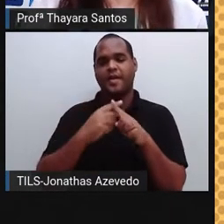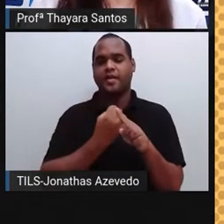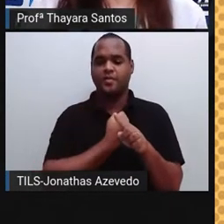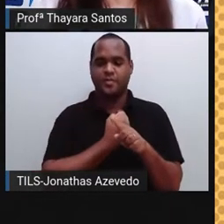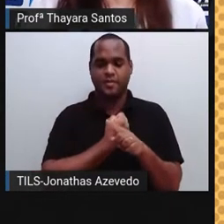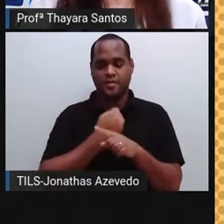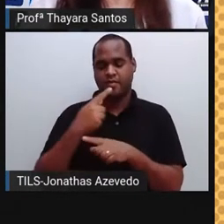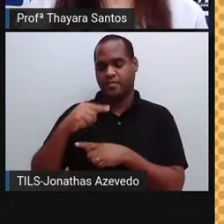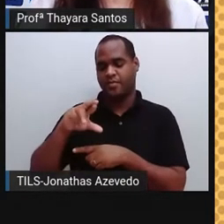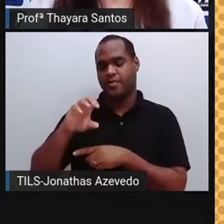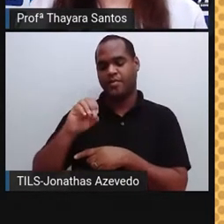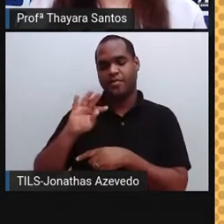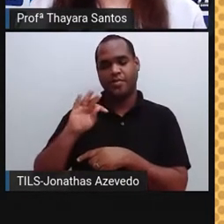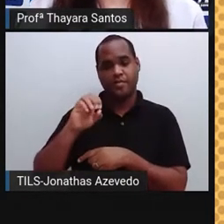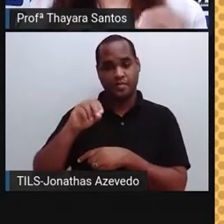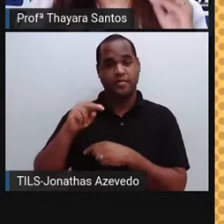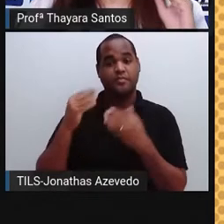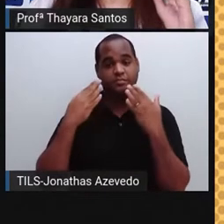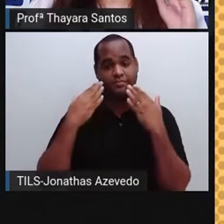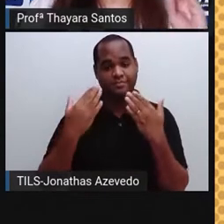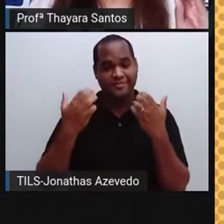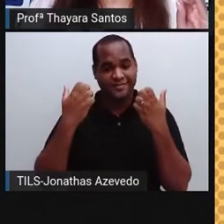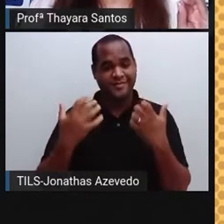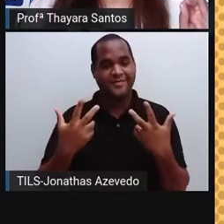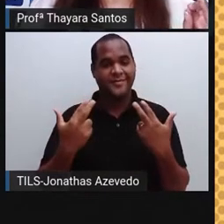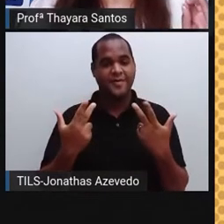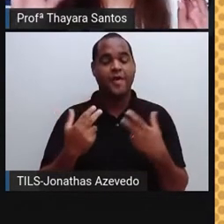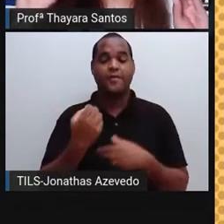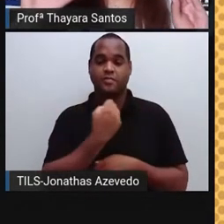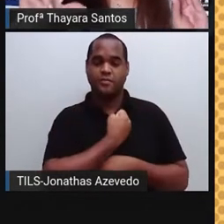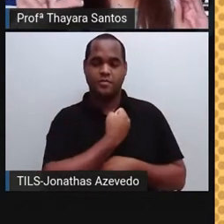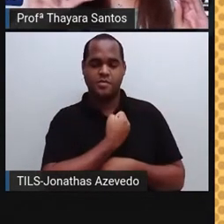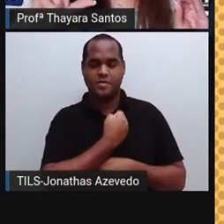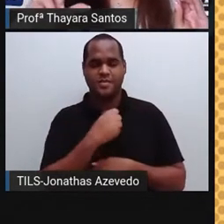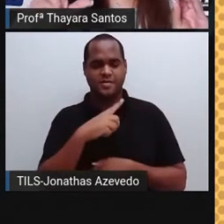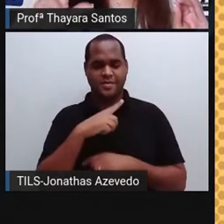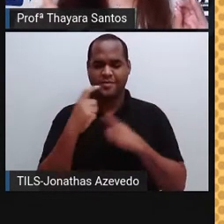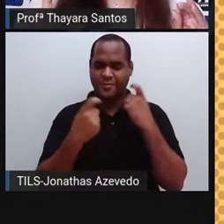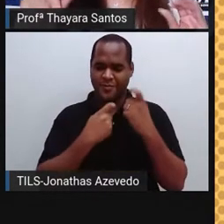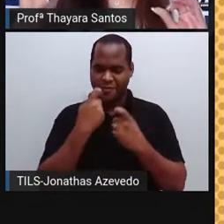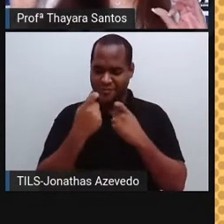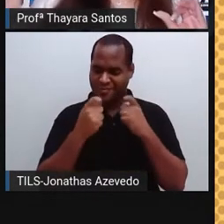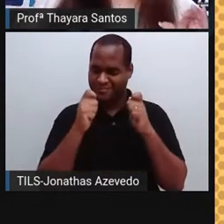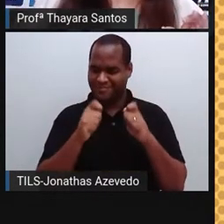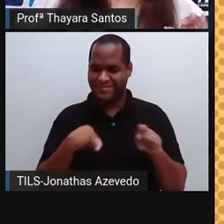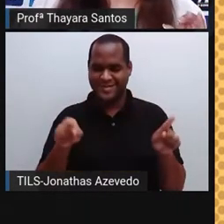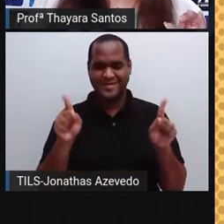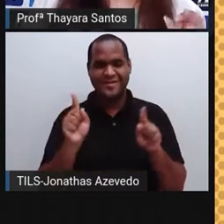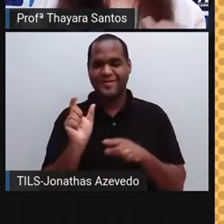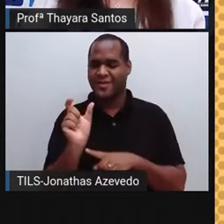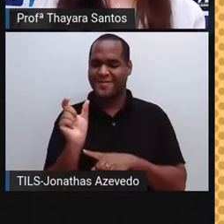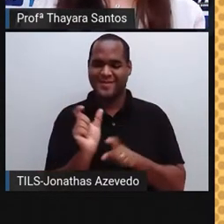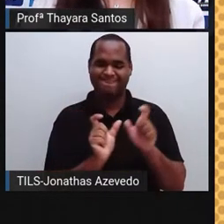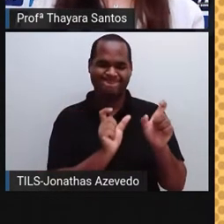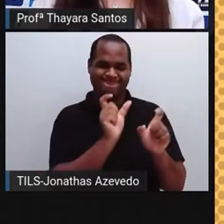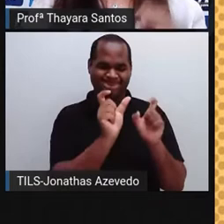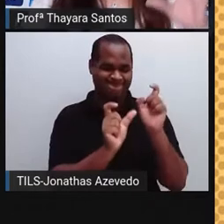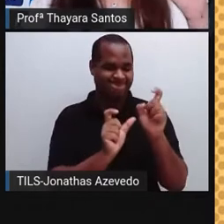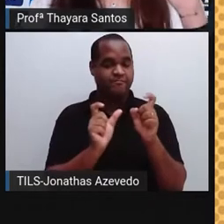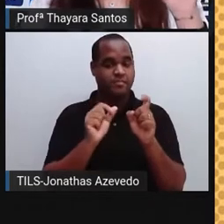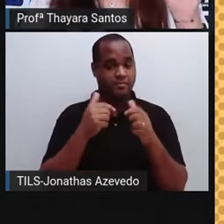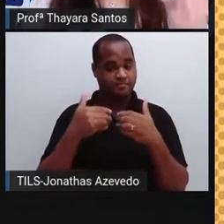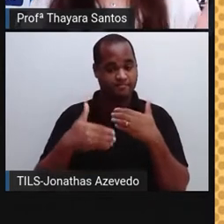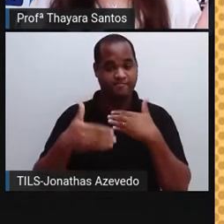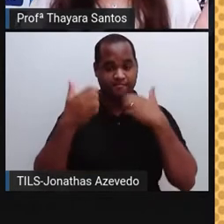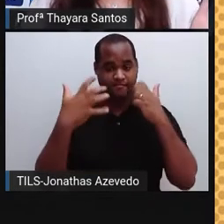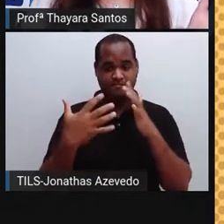que ele apresenta. Então, o número atômico vai estar lá. Não se preocupem com esses termos agora, porque a gente vai falar sobre eles mais adiante.